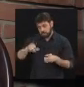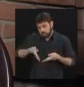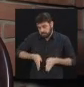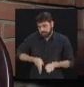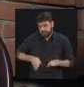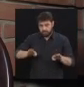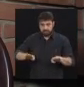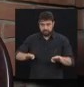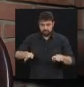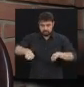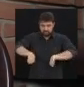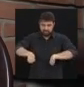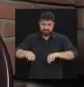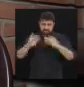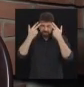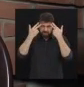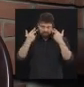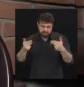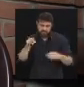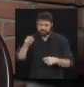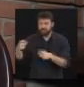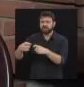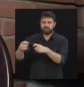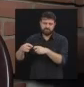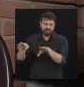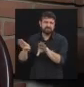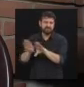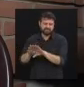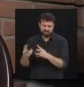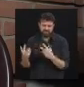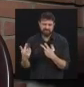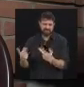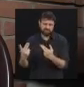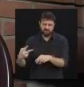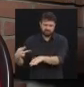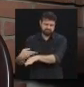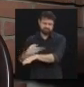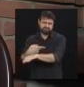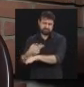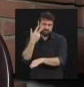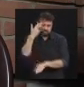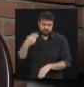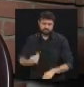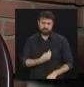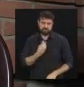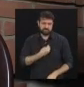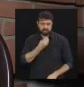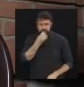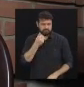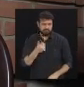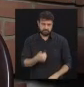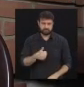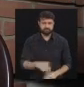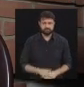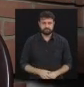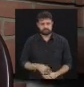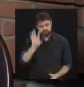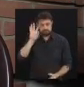que isso seria normal, que ele também era um pediatra que tinha pé torto e tal, mas que ele operou. E ficou tudo bem.